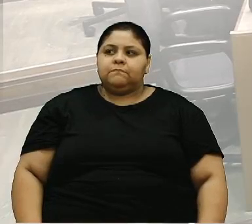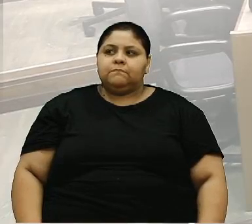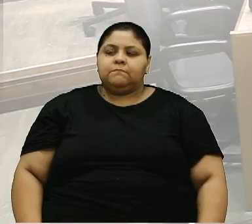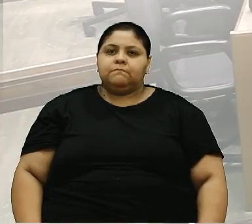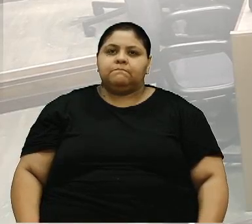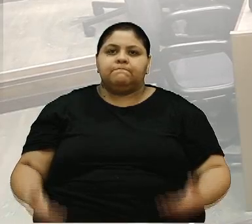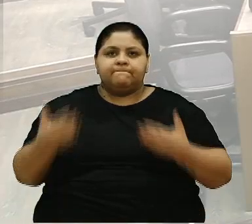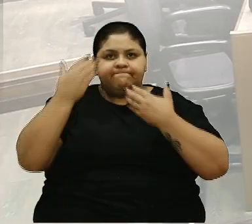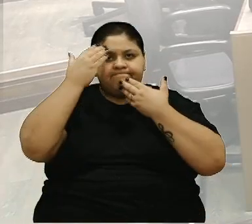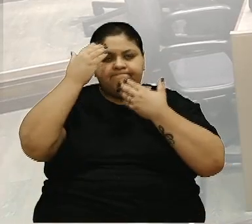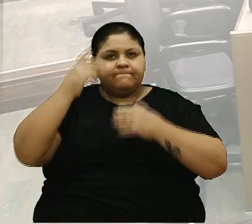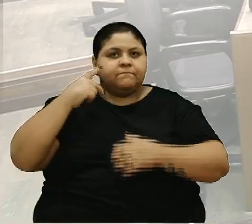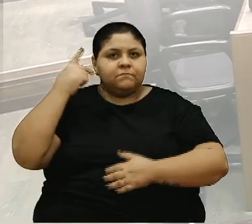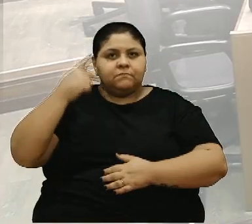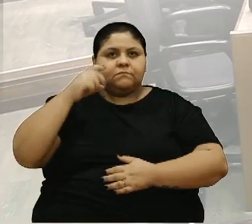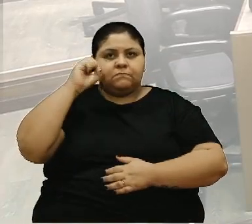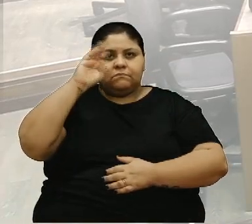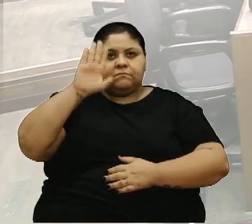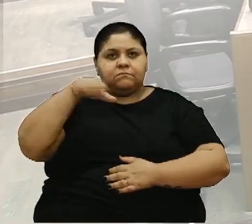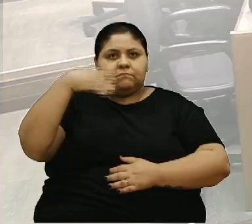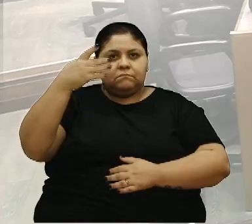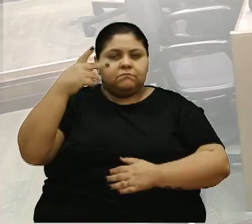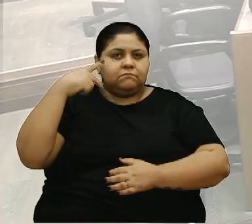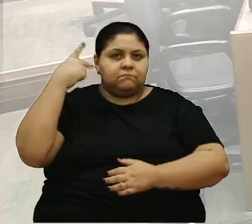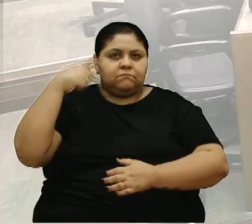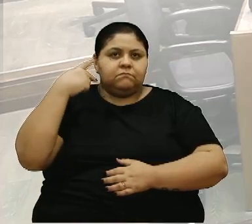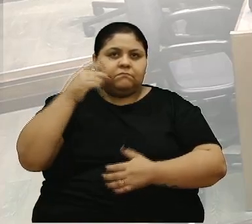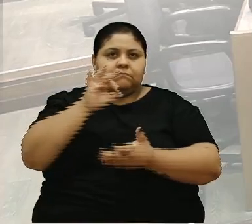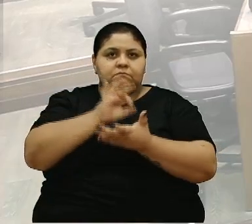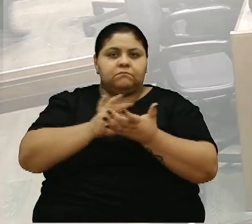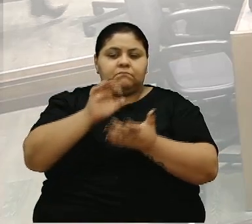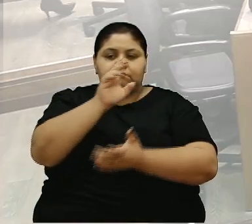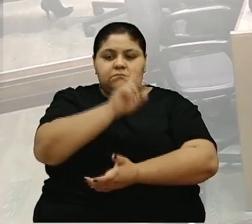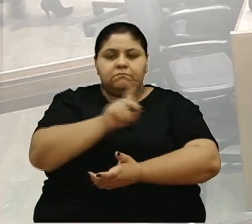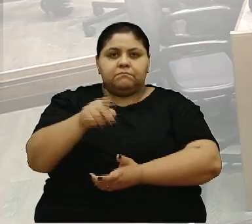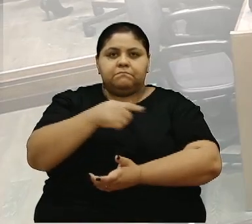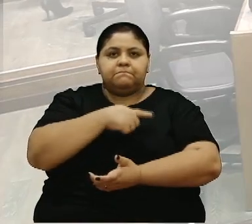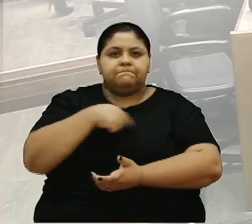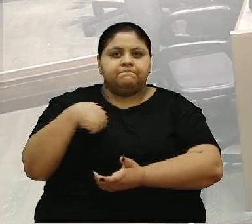Obrigado, vereador Fiuza. Próximo vereador inscrito, vereador professor Zanquim.